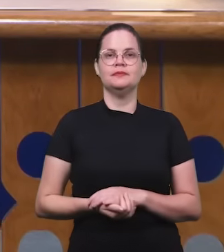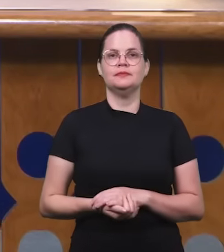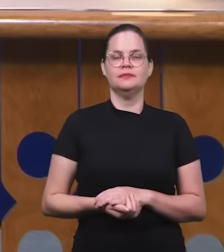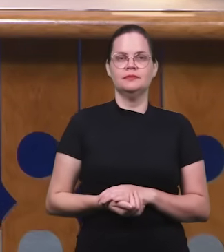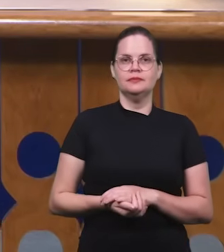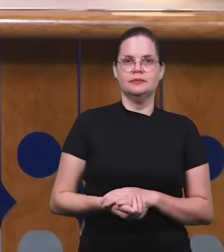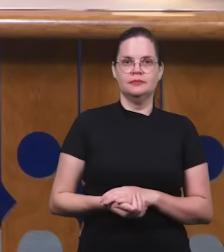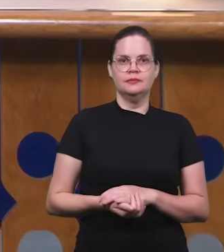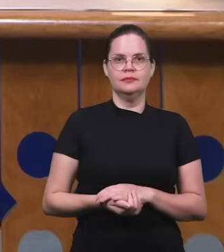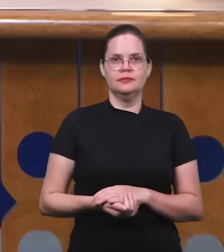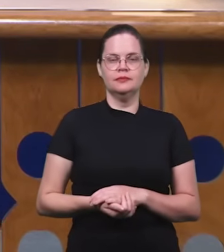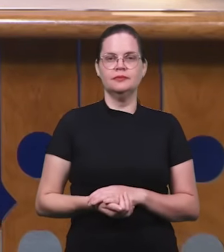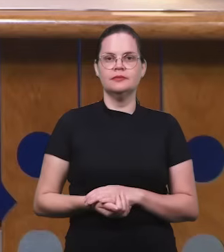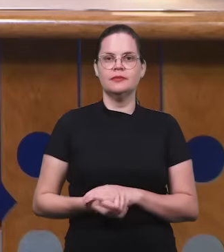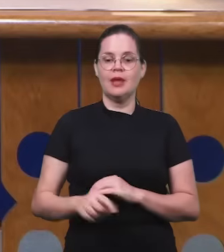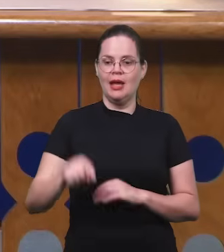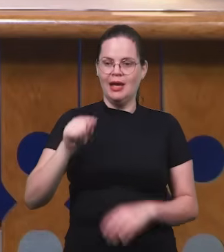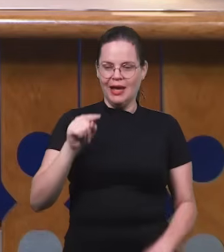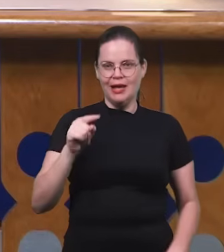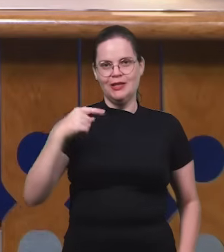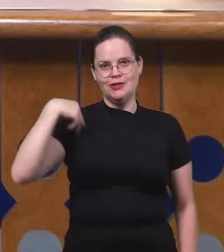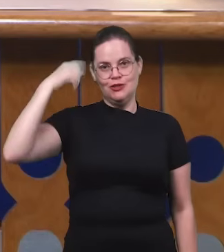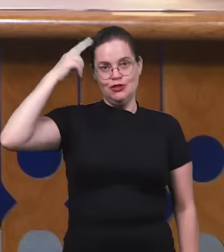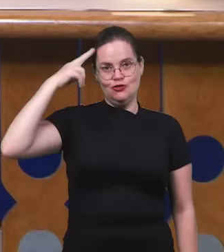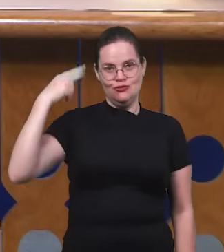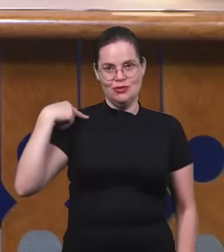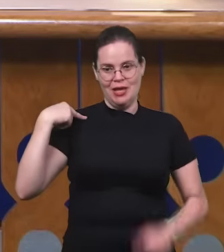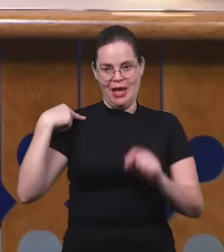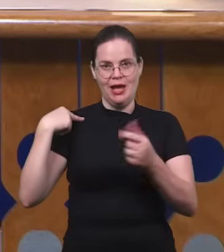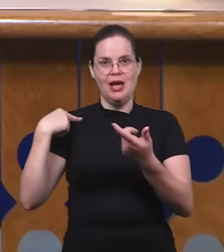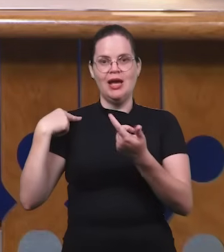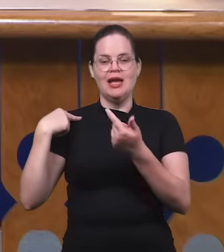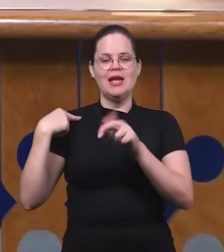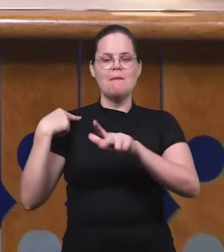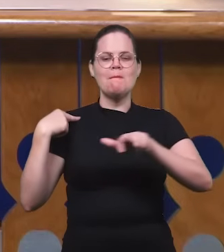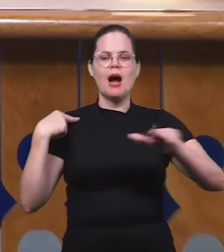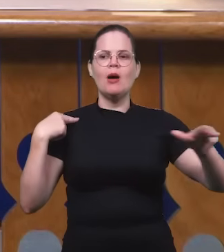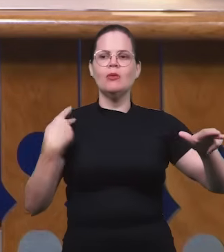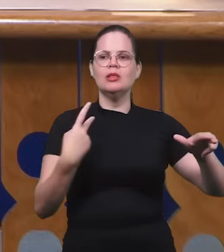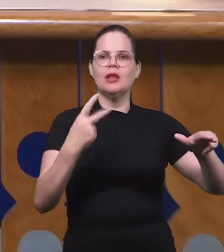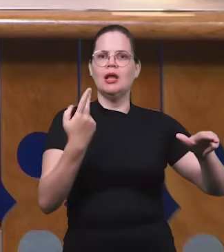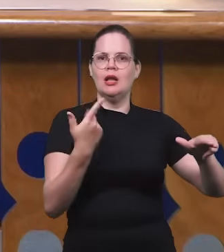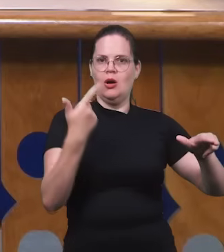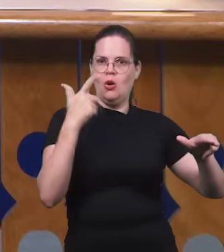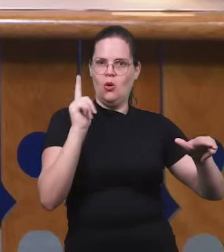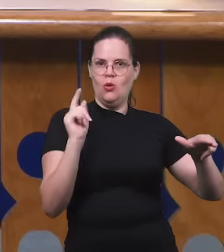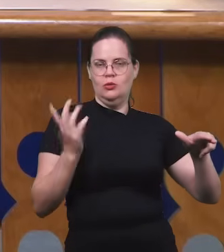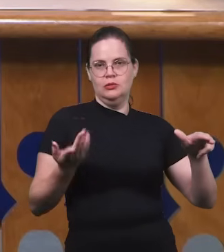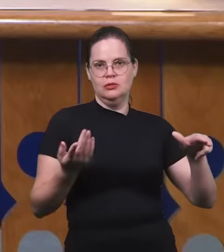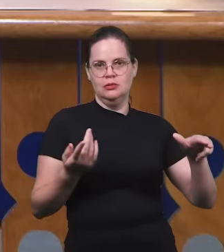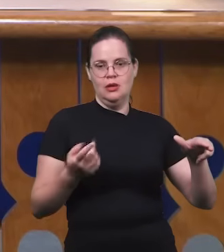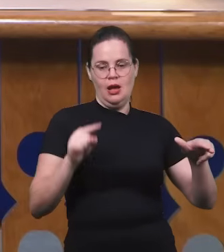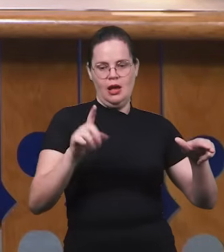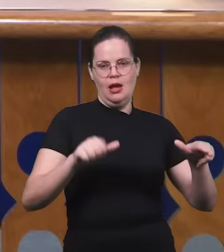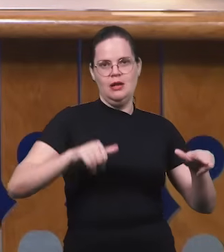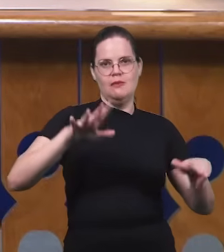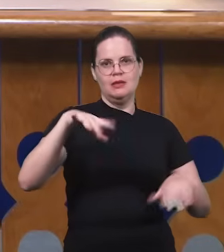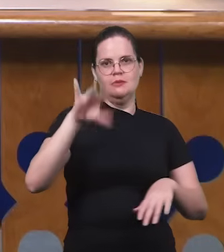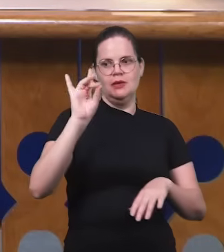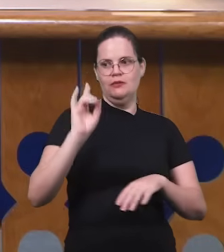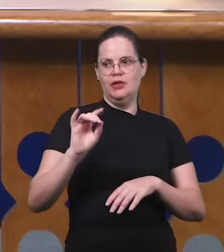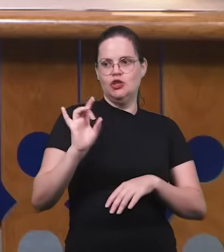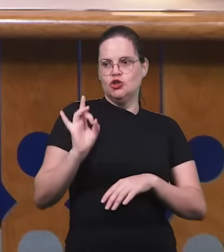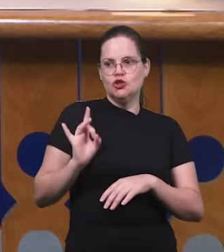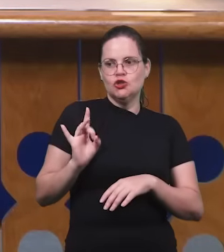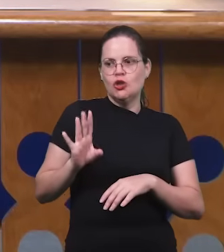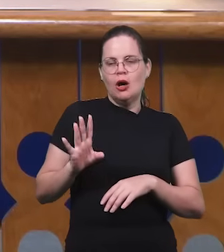em detrimento dos seus outros irmãos. Mas isso tem uma razão. Isso não era simplesmente porque ele gostava de José.